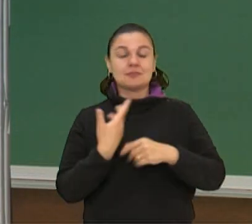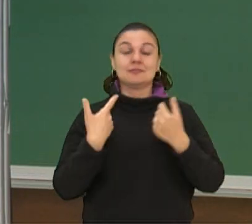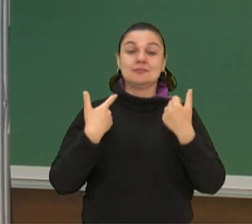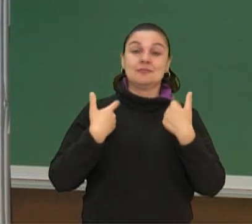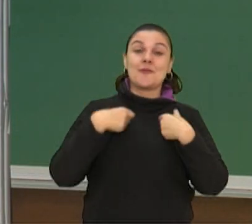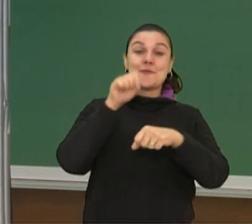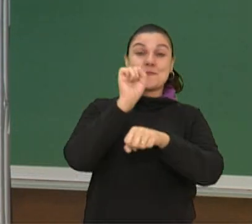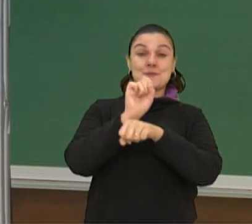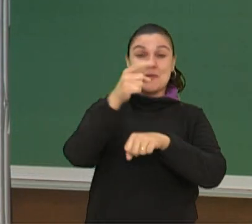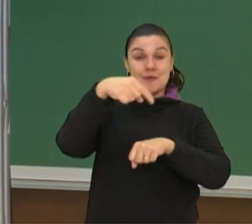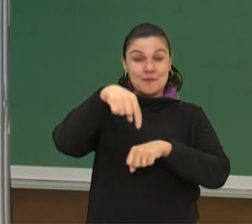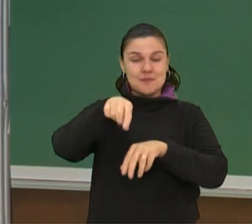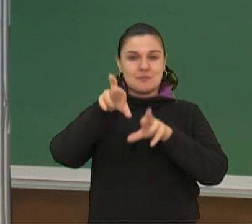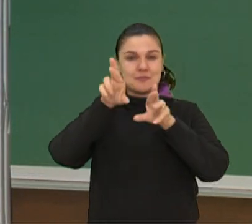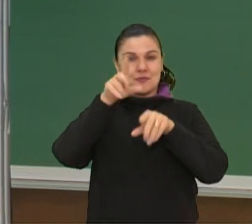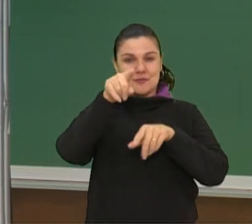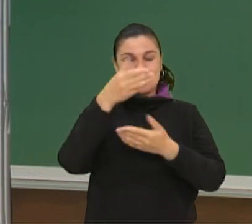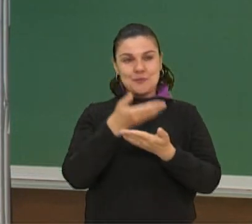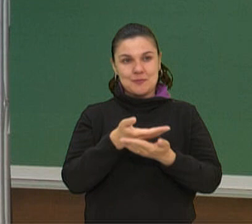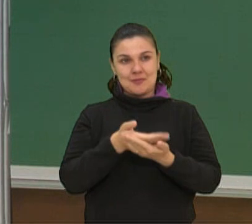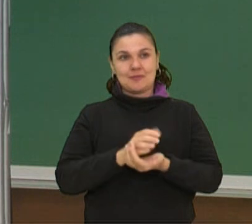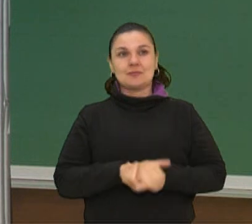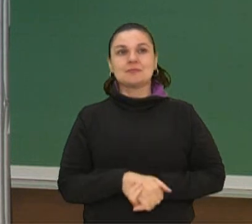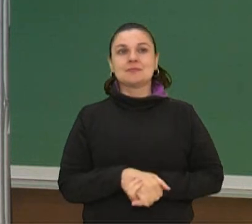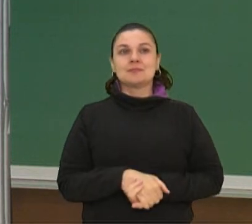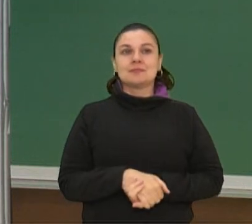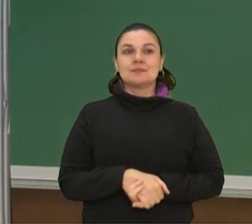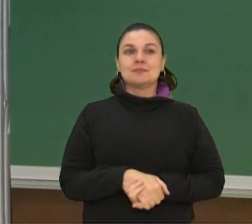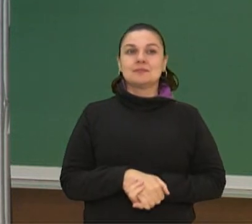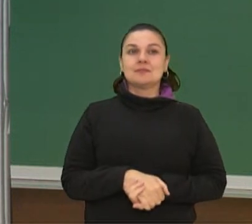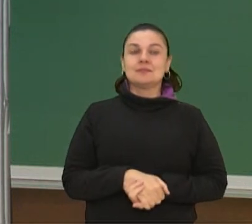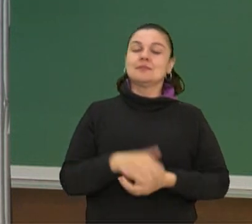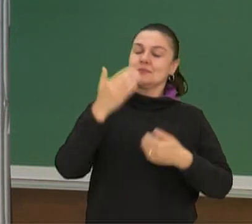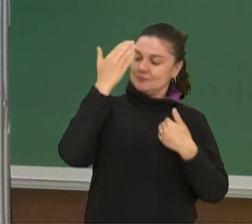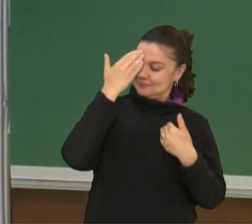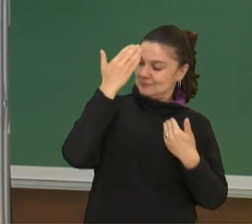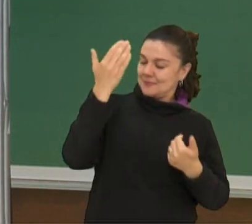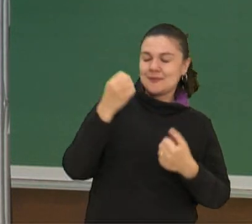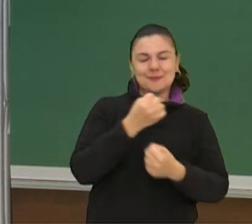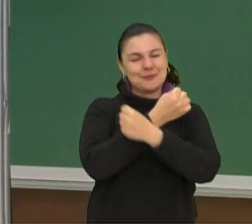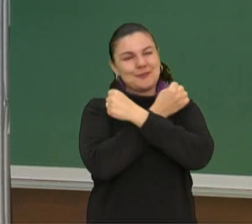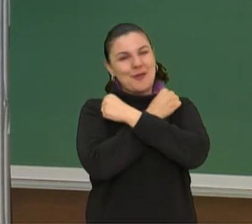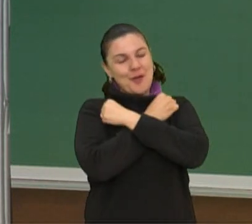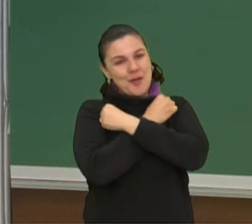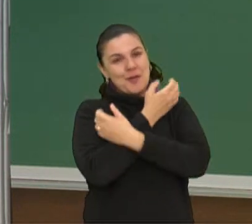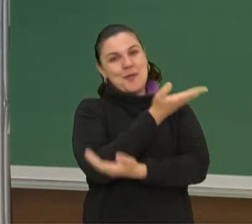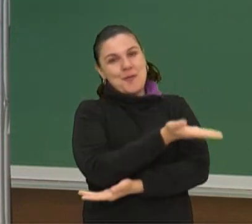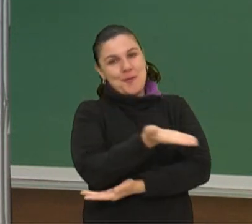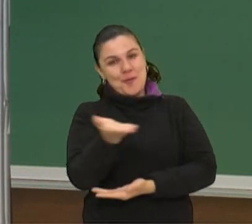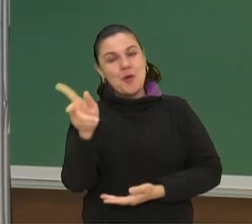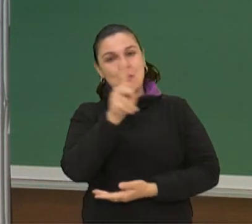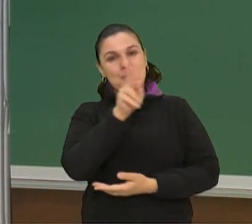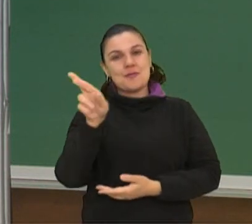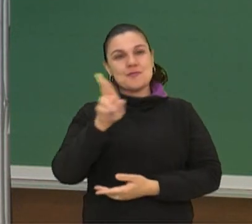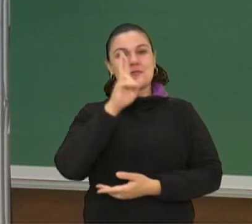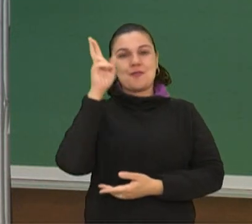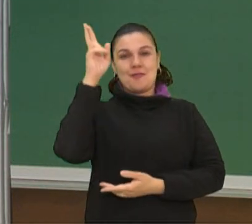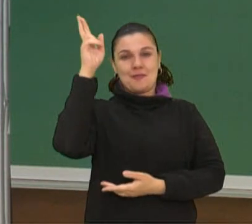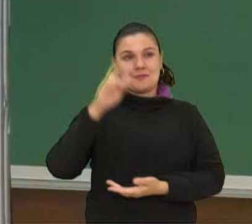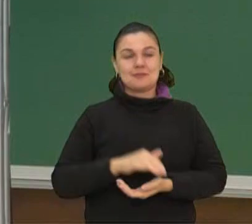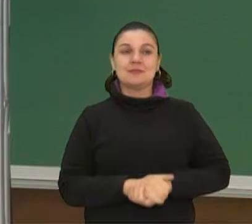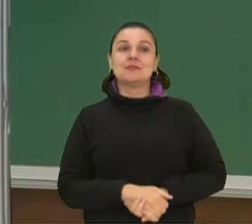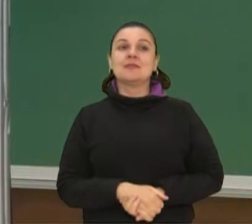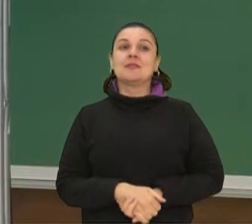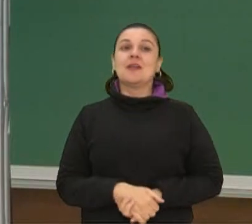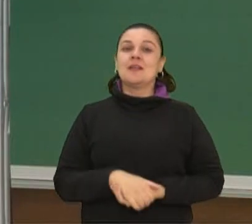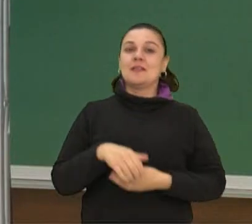não só para a aula de filosofia, mas vai te servir para todas as outras disciplinas. Afinal, filosofia é isso, né? É